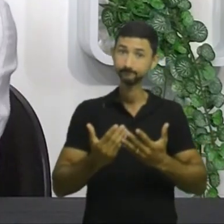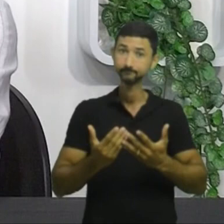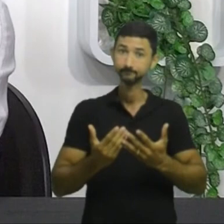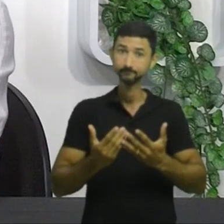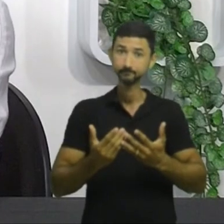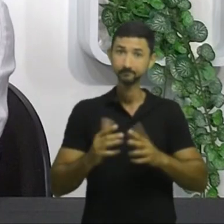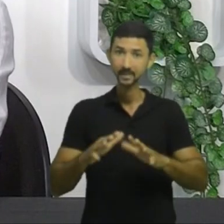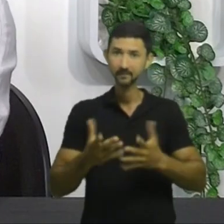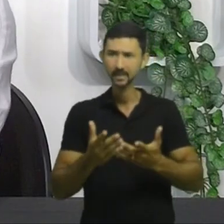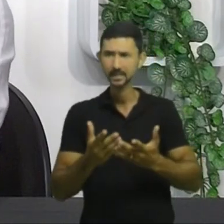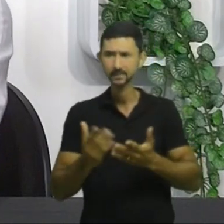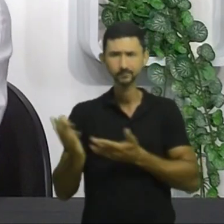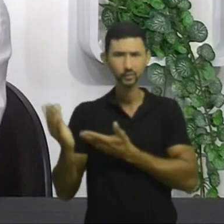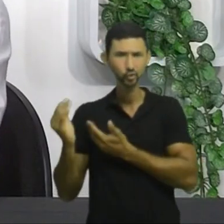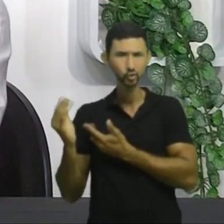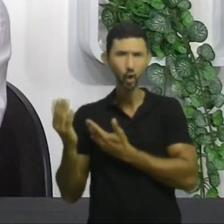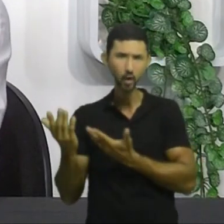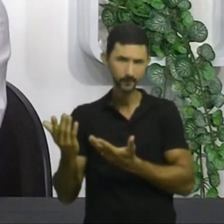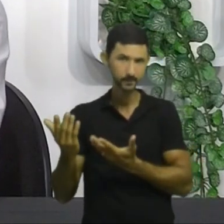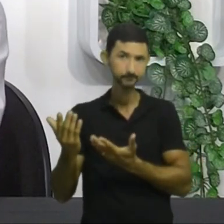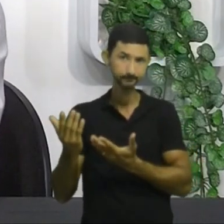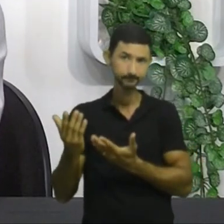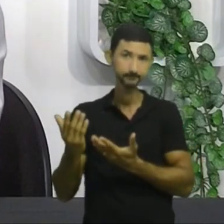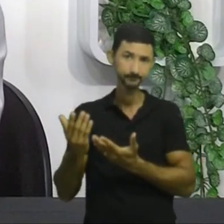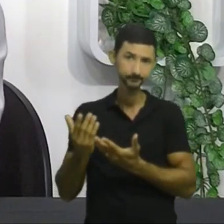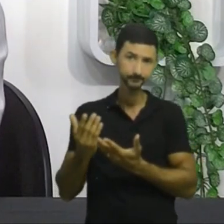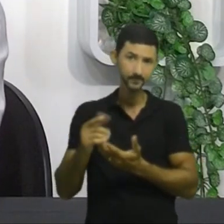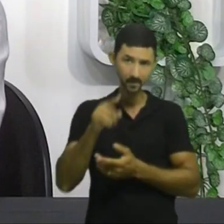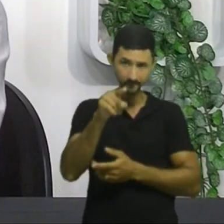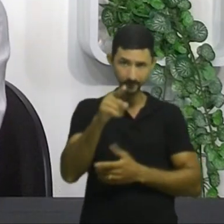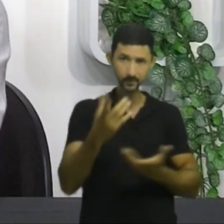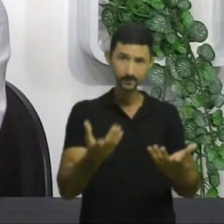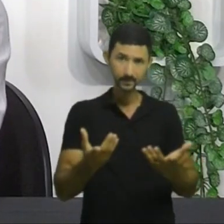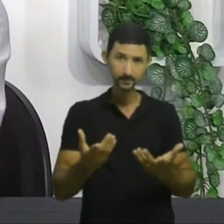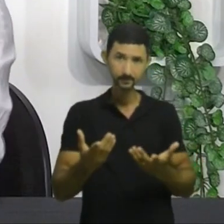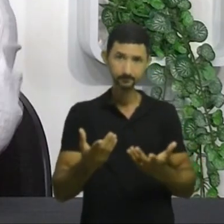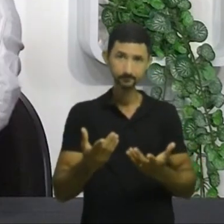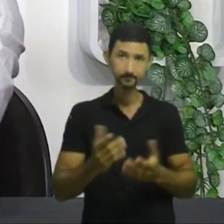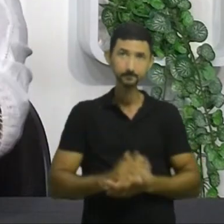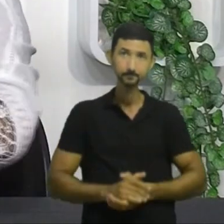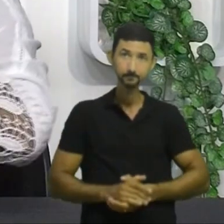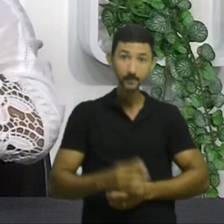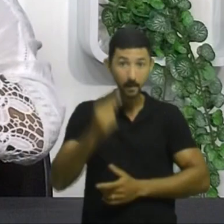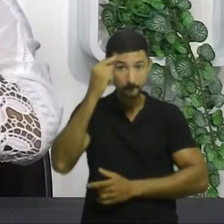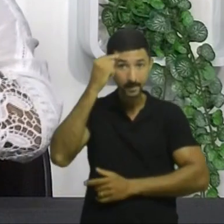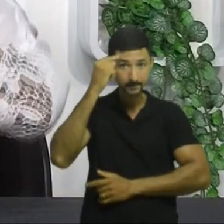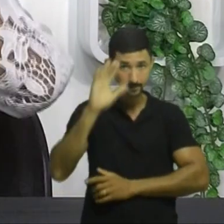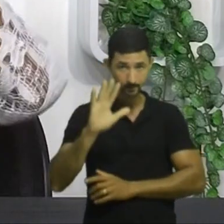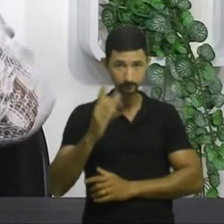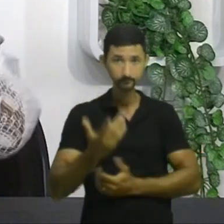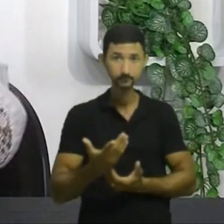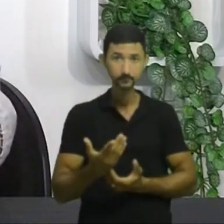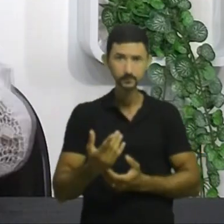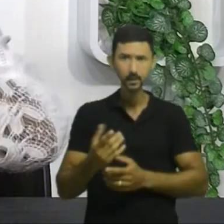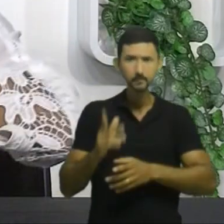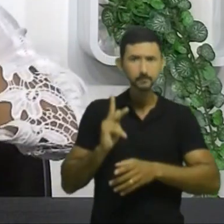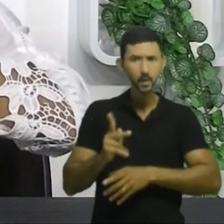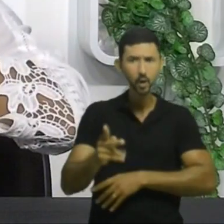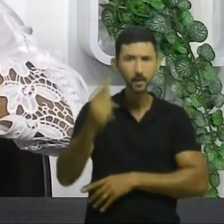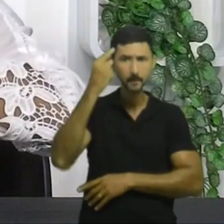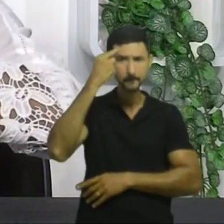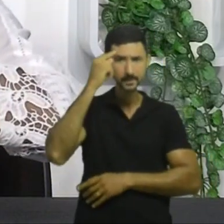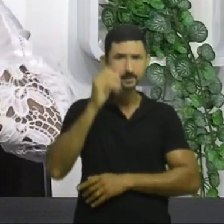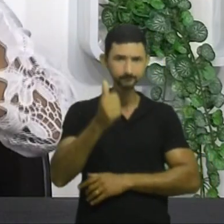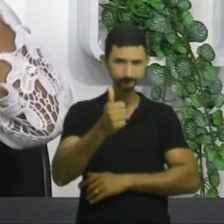sendo pré-adolescentes e adolescentes como vocês são? Mas isso é para a gente pensar. Isso é para a gente continuar pensando,